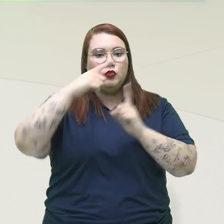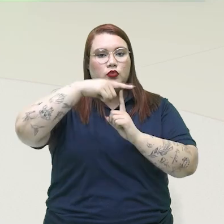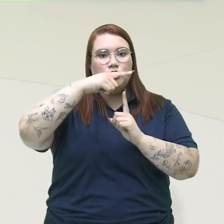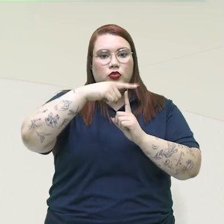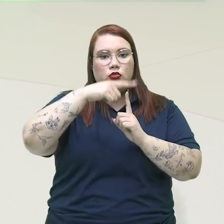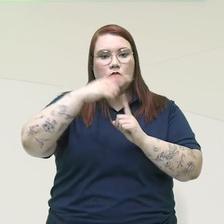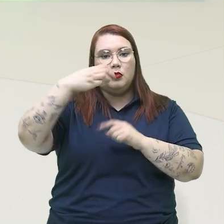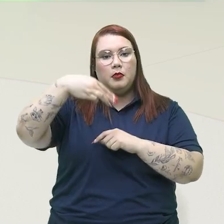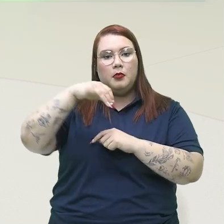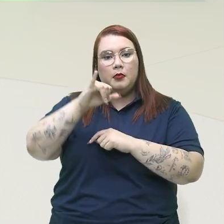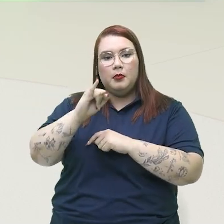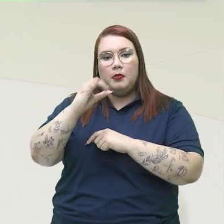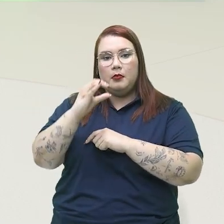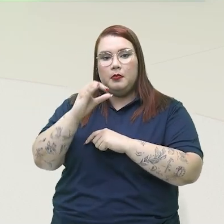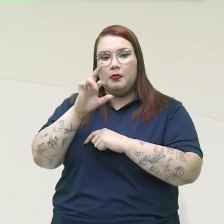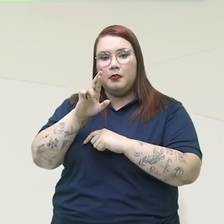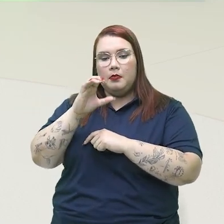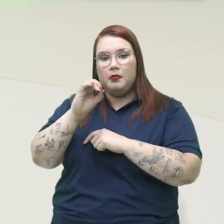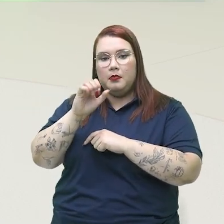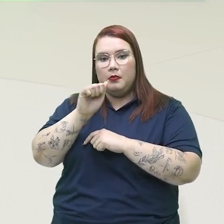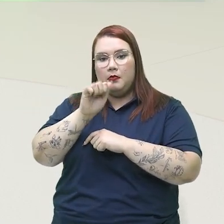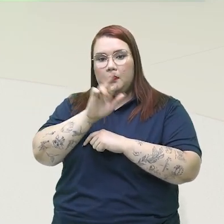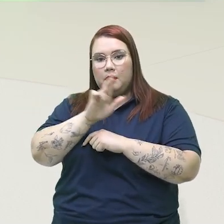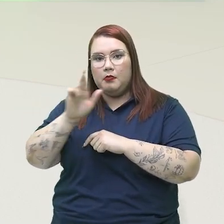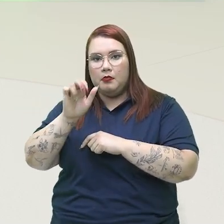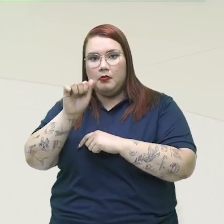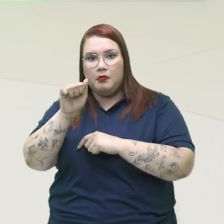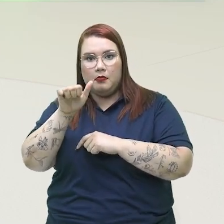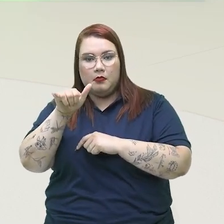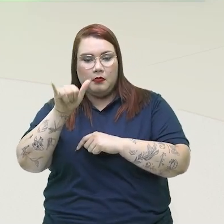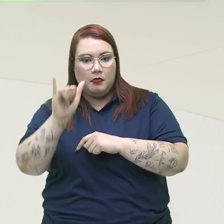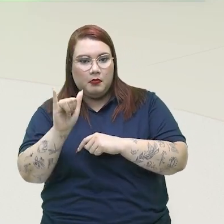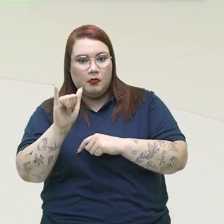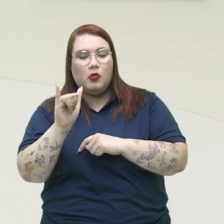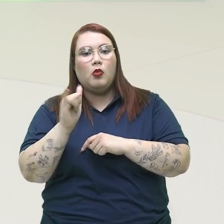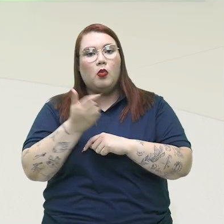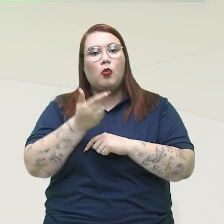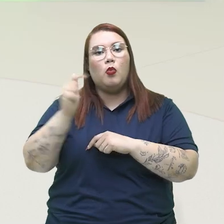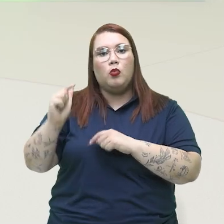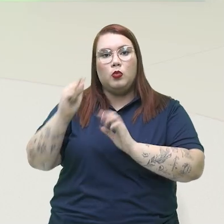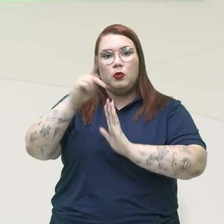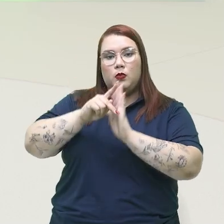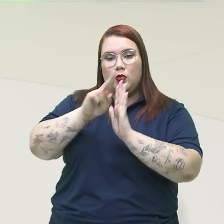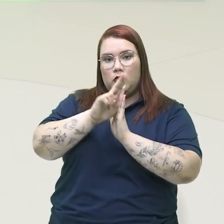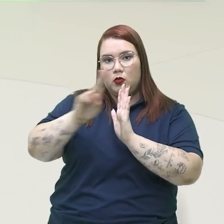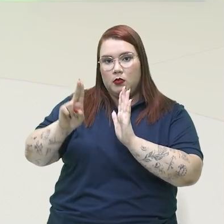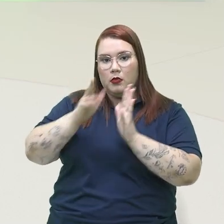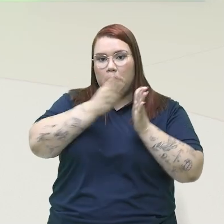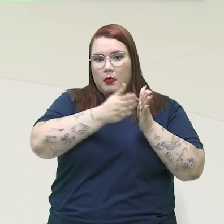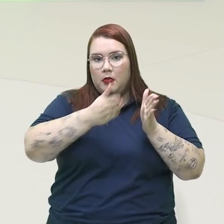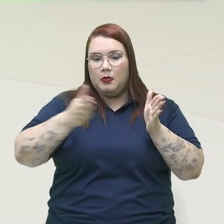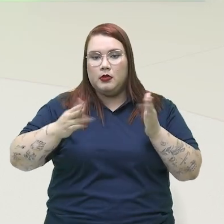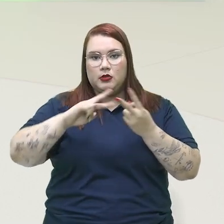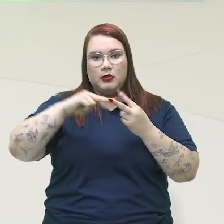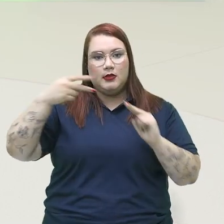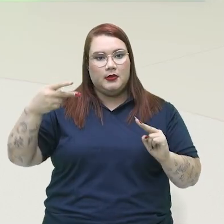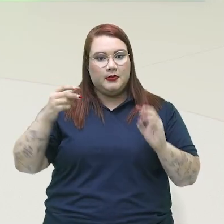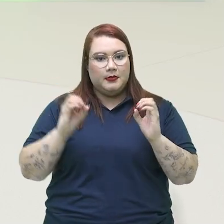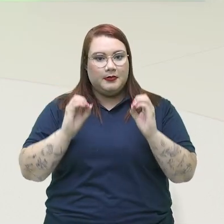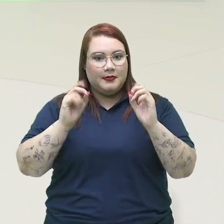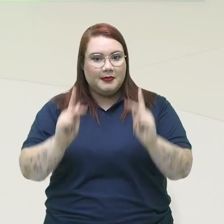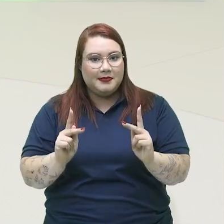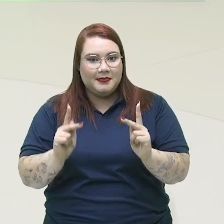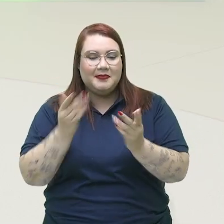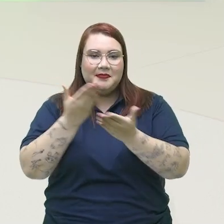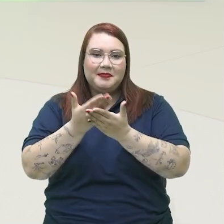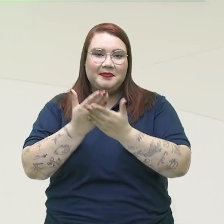exemplo, o uso de um outro protocolo que nós chamamos de sequenciamento genético. Então,